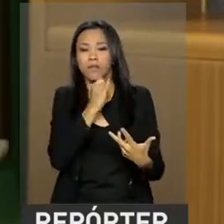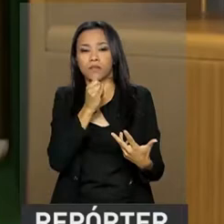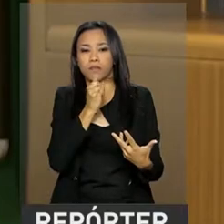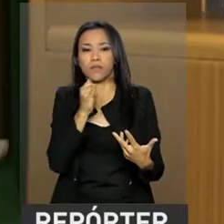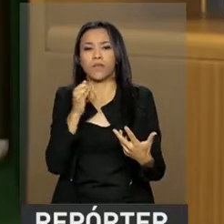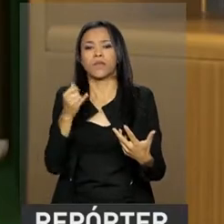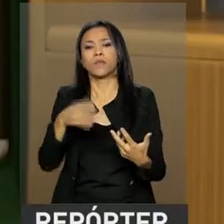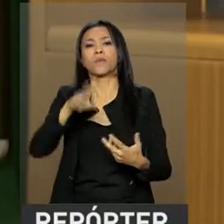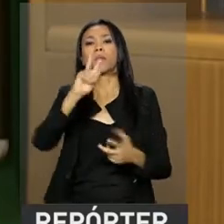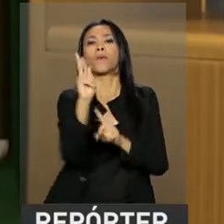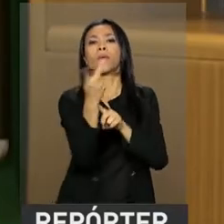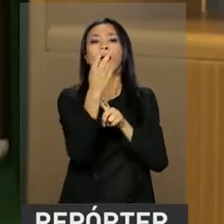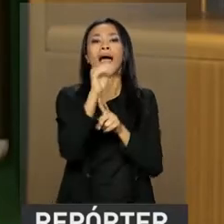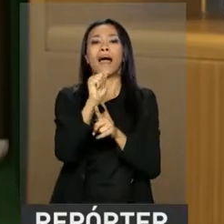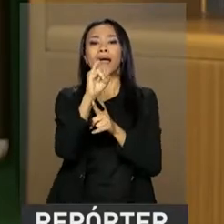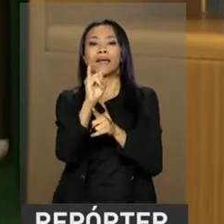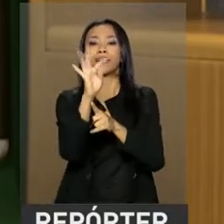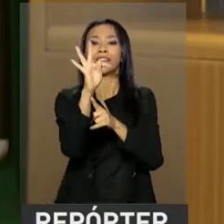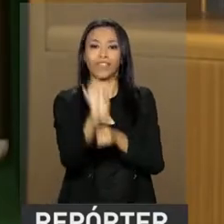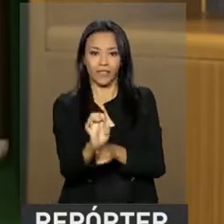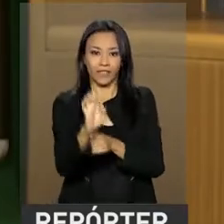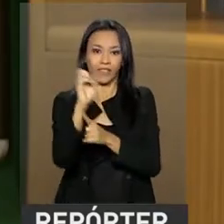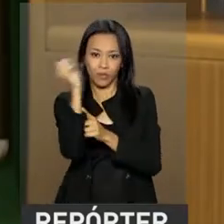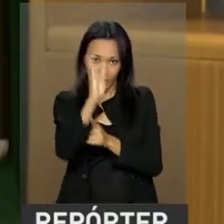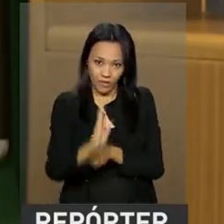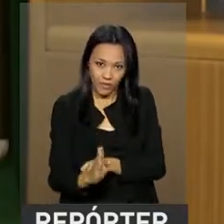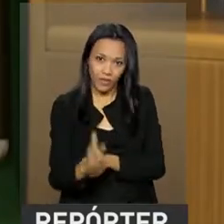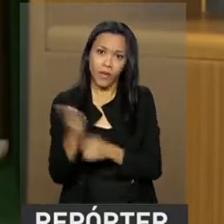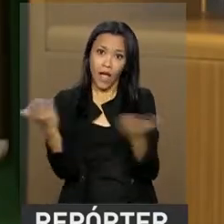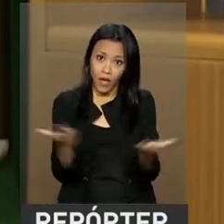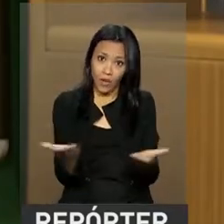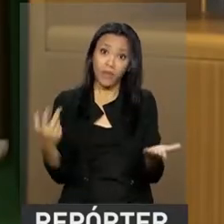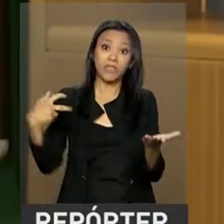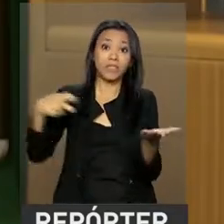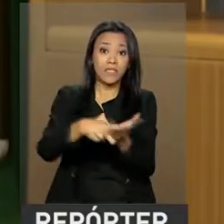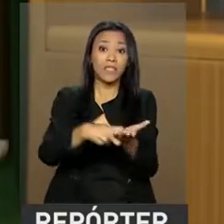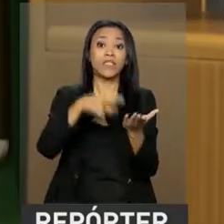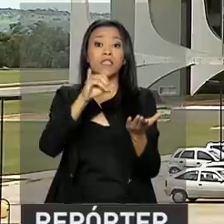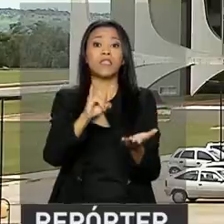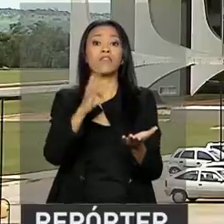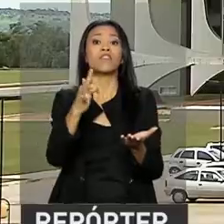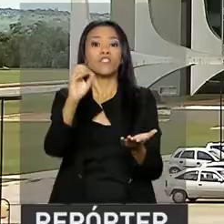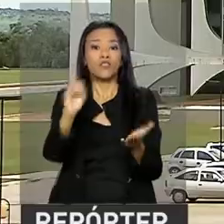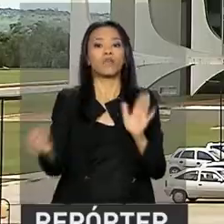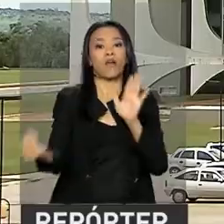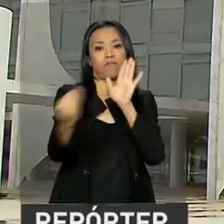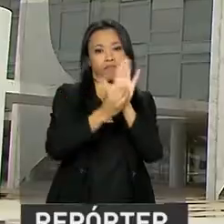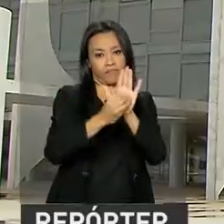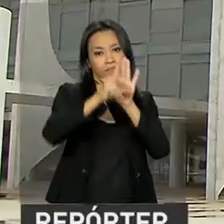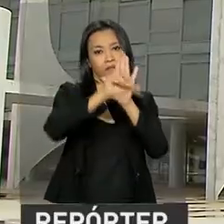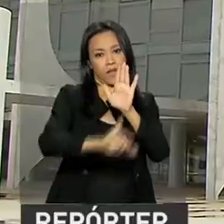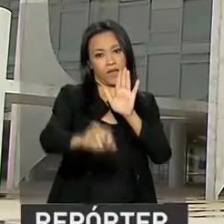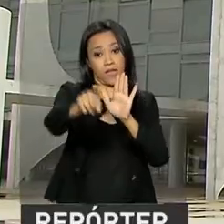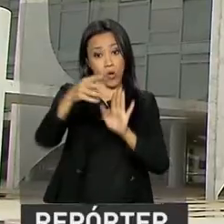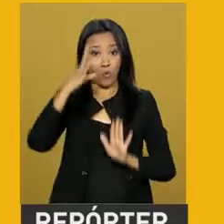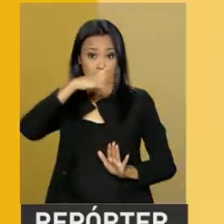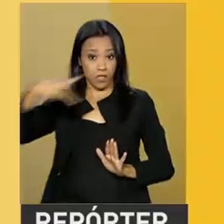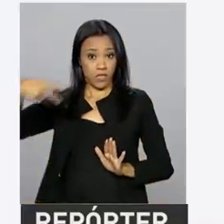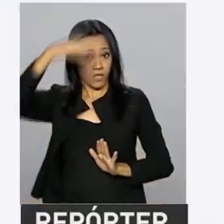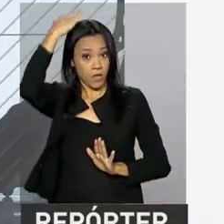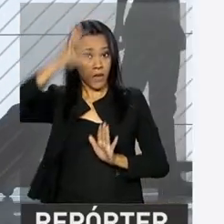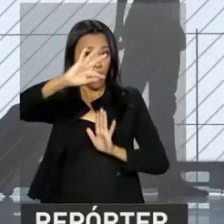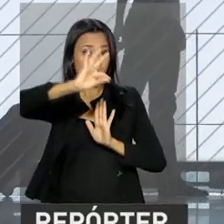haitiana recentemente no brasil agora esse visto humanitário está previsto na lei ao sancionar a lei o presidente michel temer